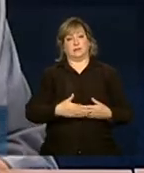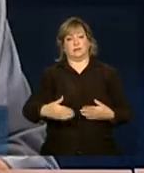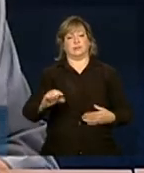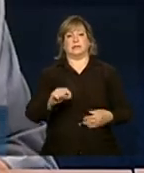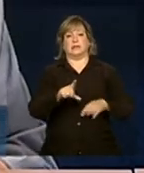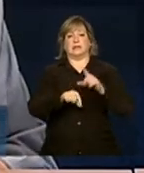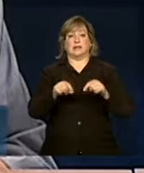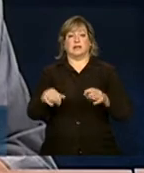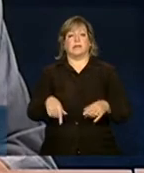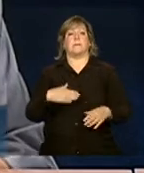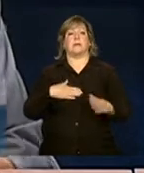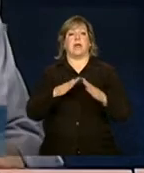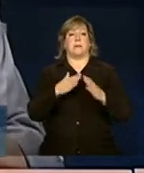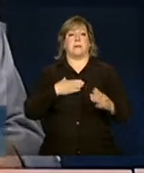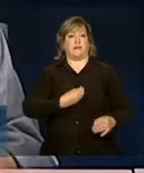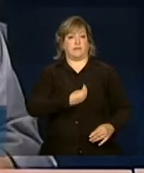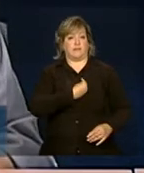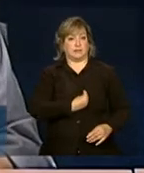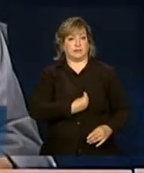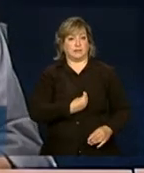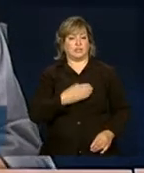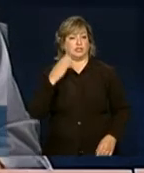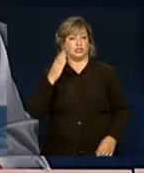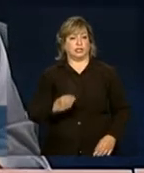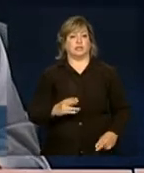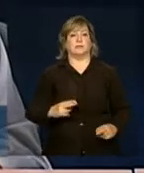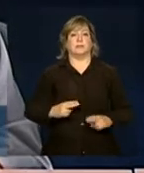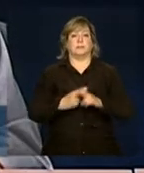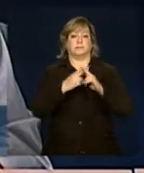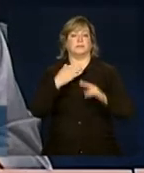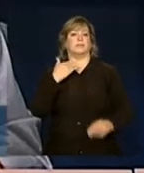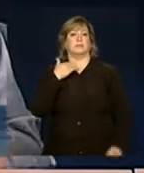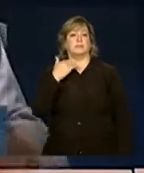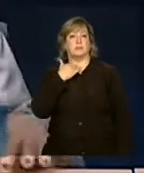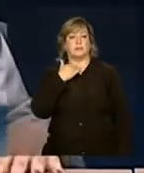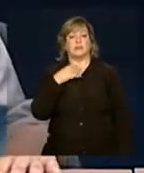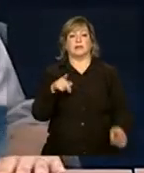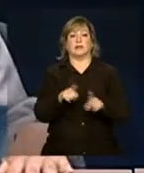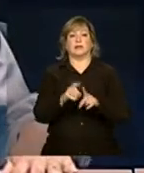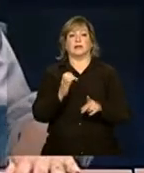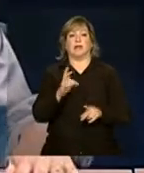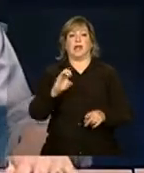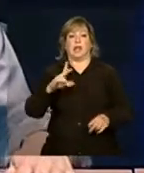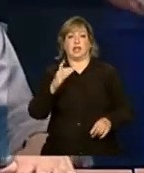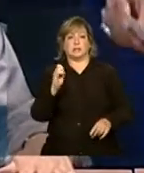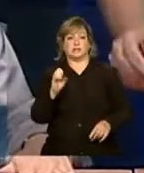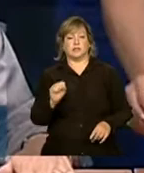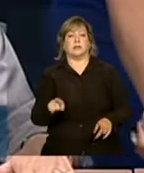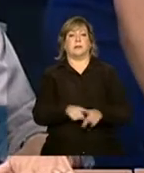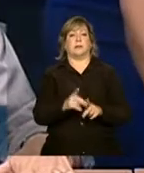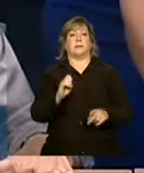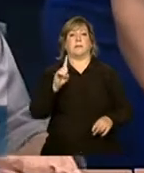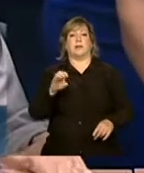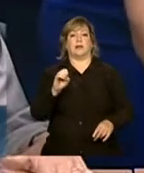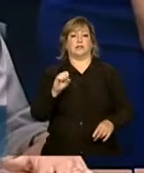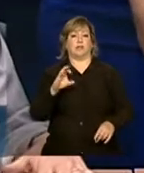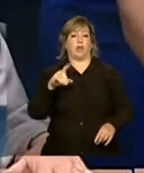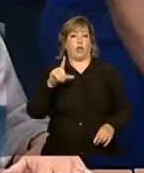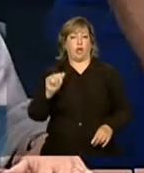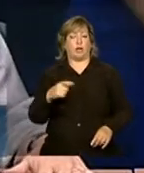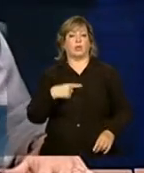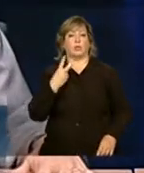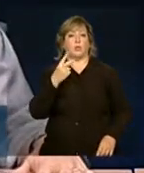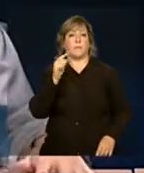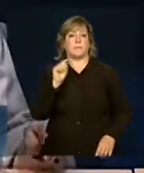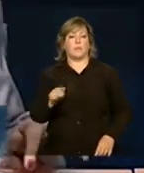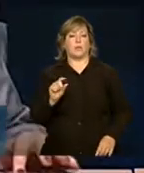seleção para Minha Casa Minha Vida diretamente na Caixa Econômica e creches e pré-escolas 2000 unidades